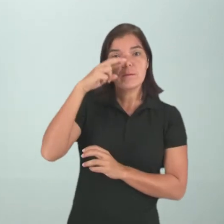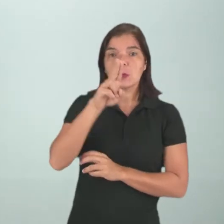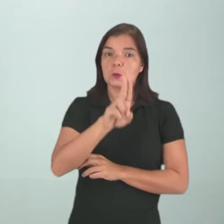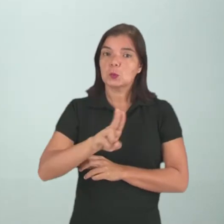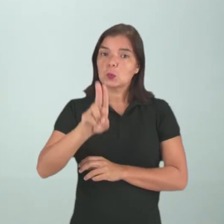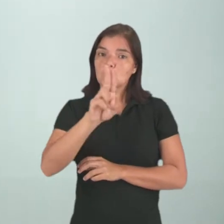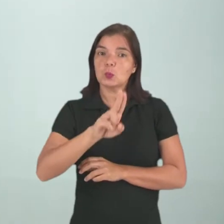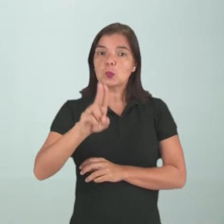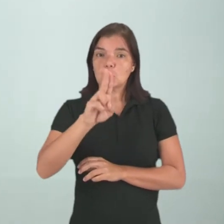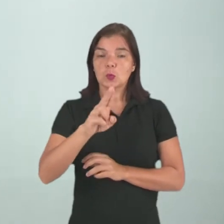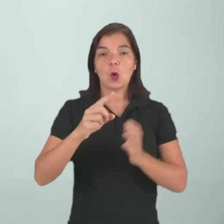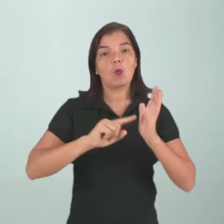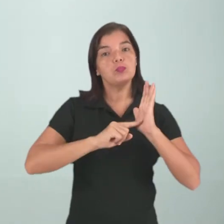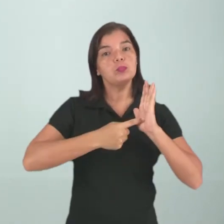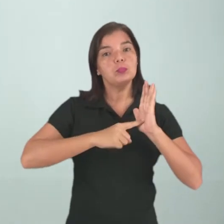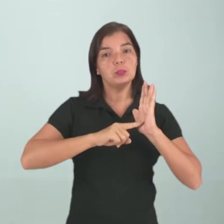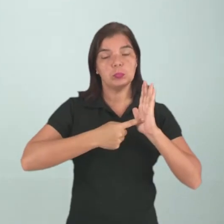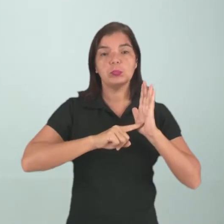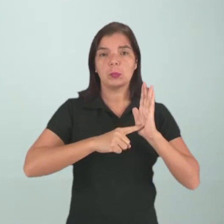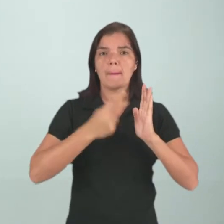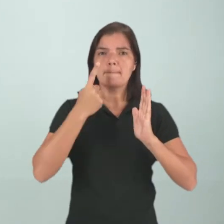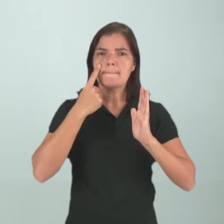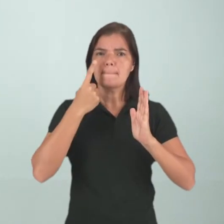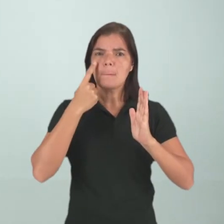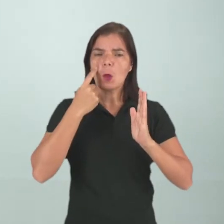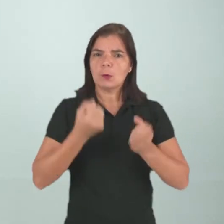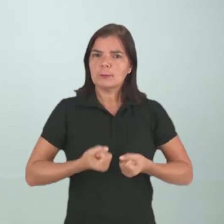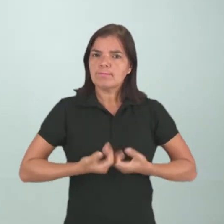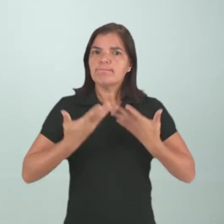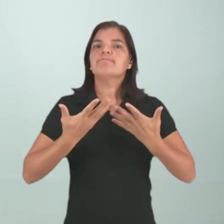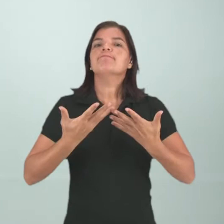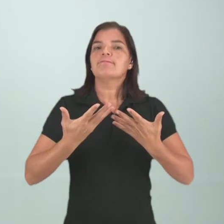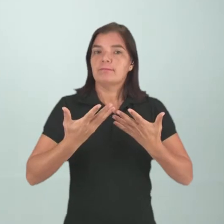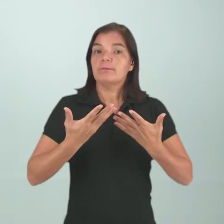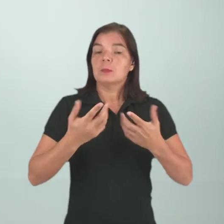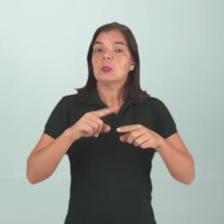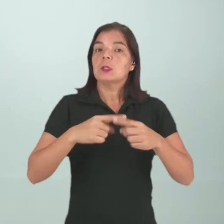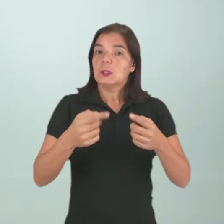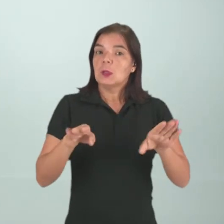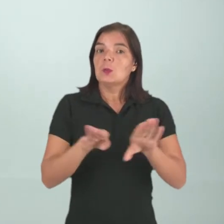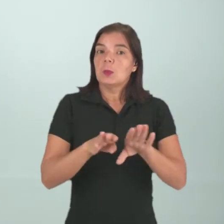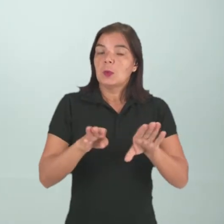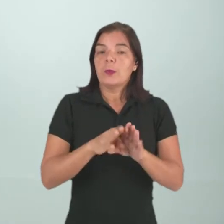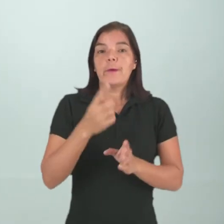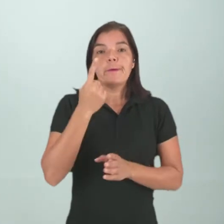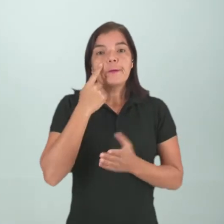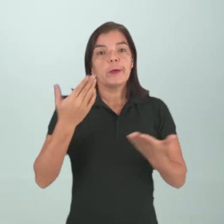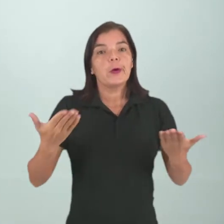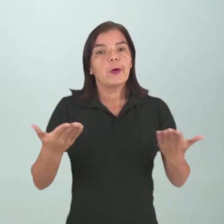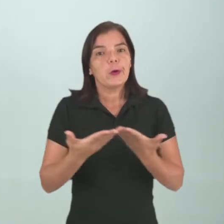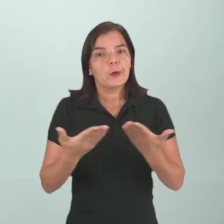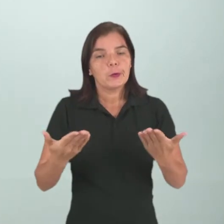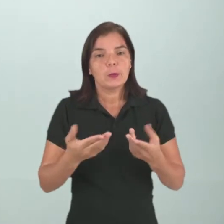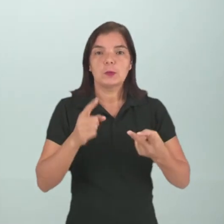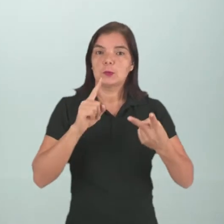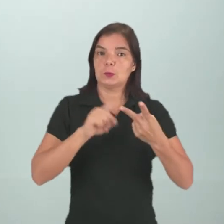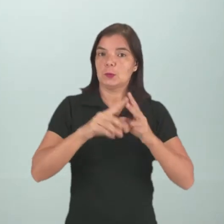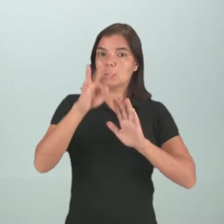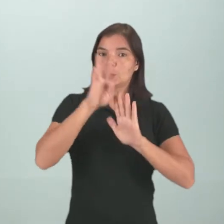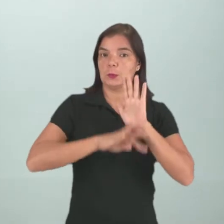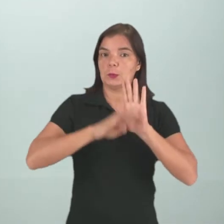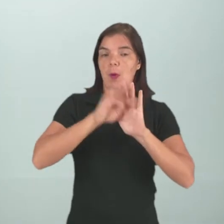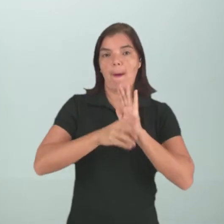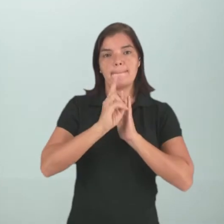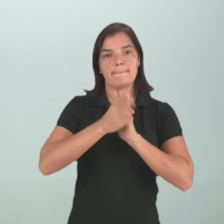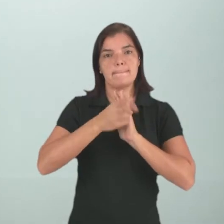usa muito da pontuação para causar expressividade, e aí nós vamos ver agora um segundo texto que